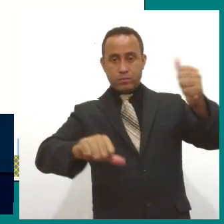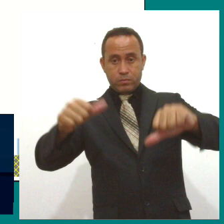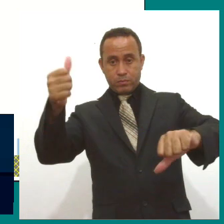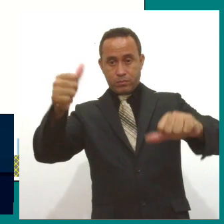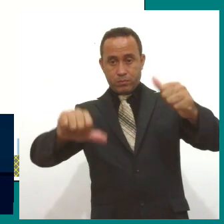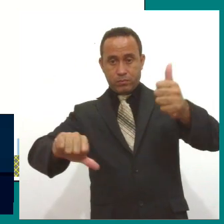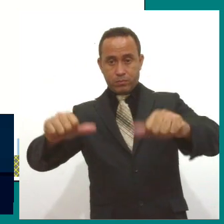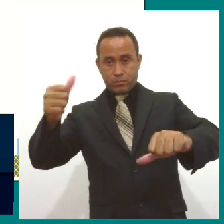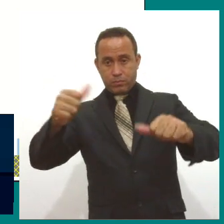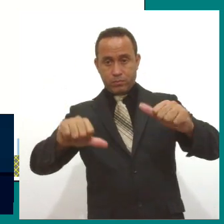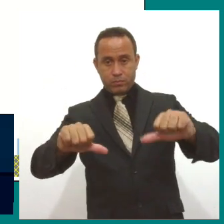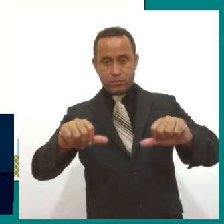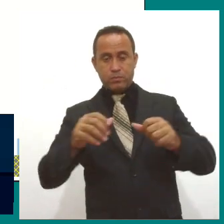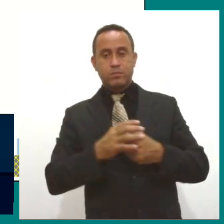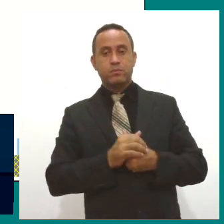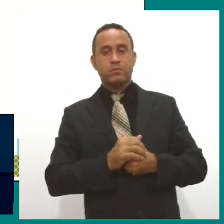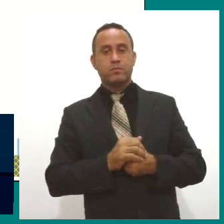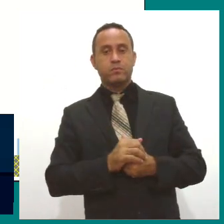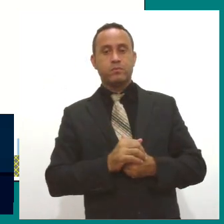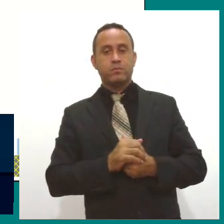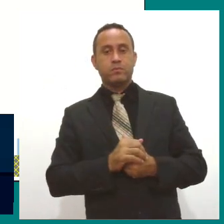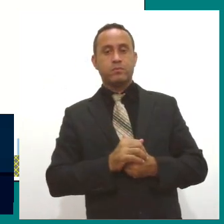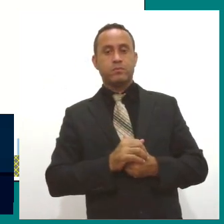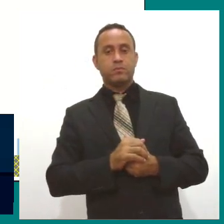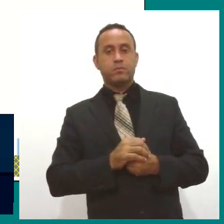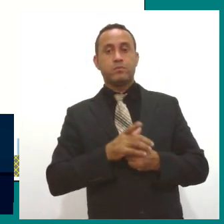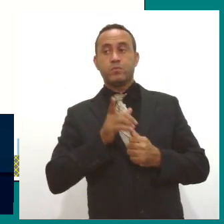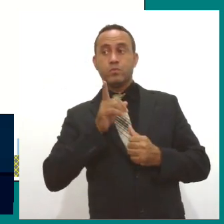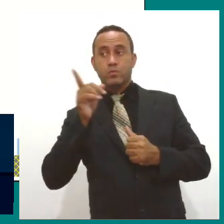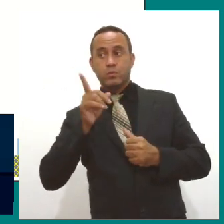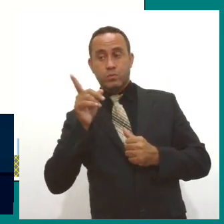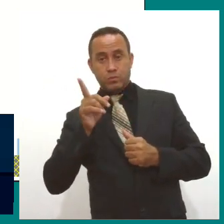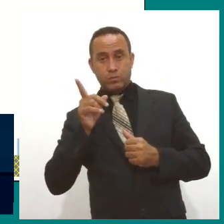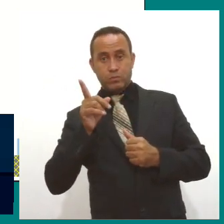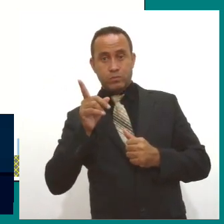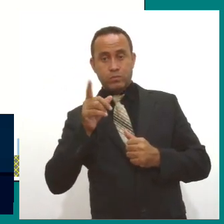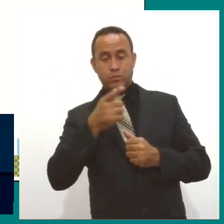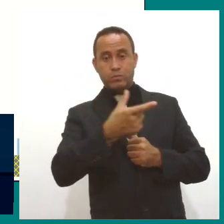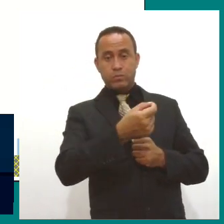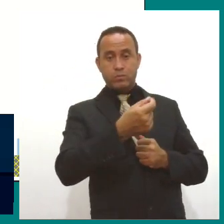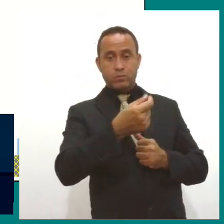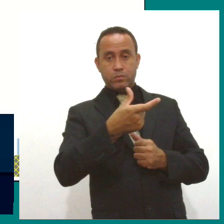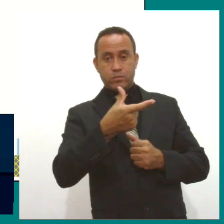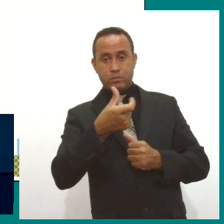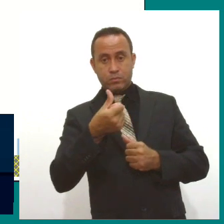vem a outorga, a gente já opera a outorga, tanto de água superficial como subterrânea, desde o ano 2001.